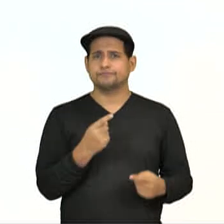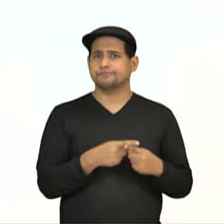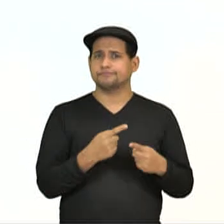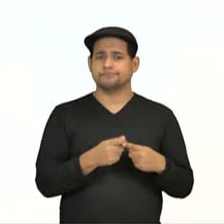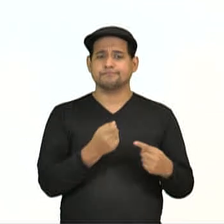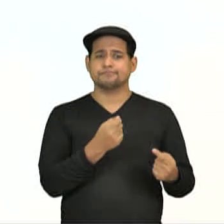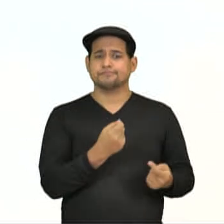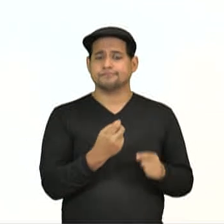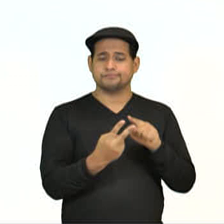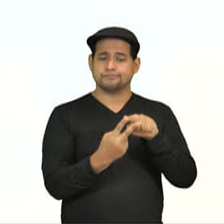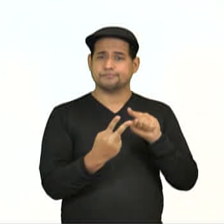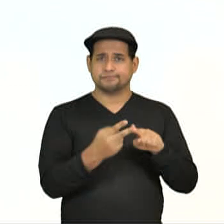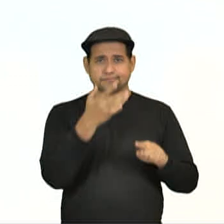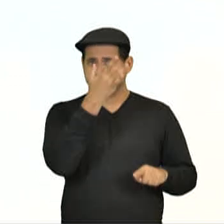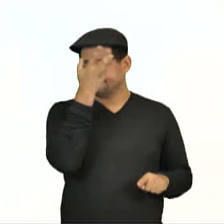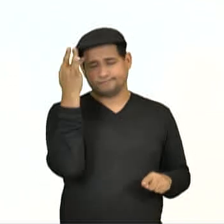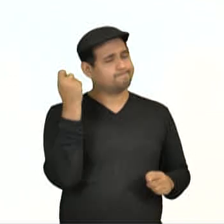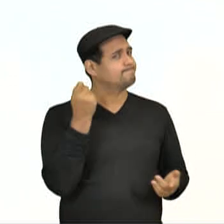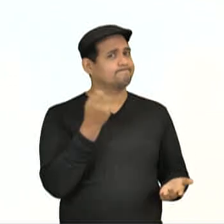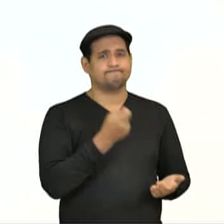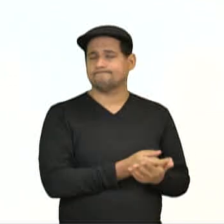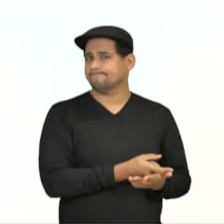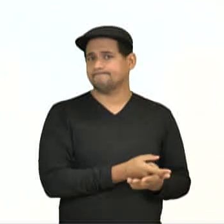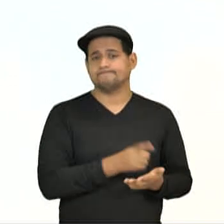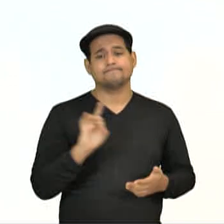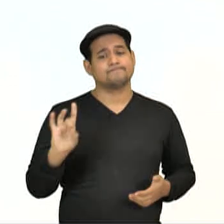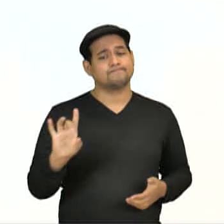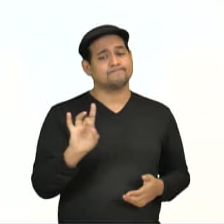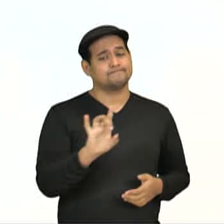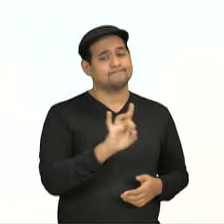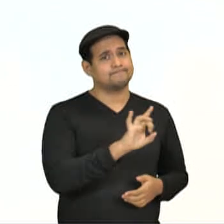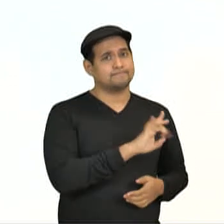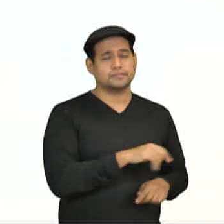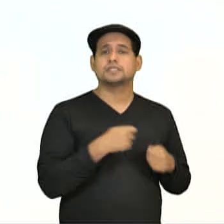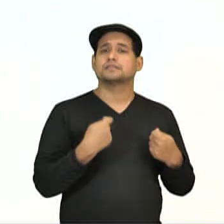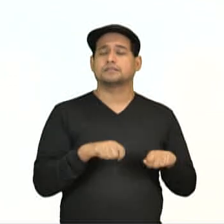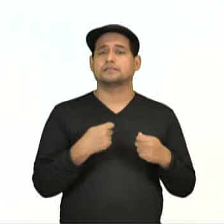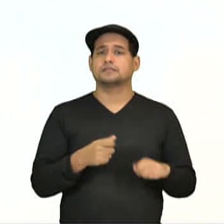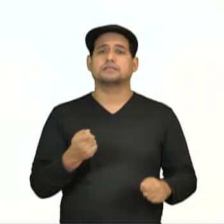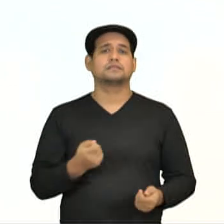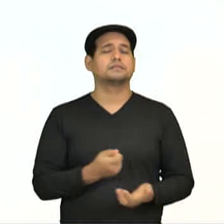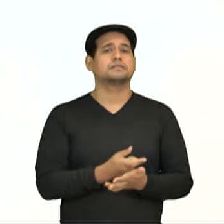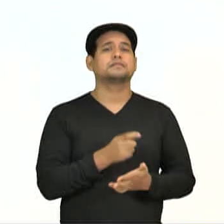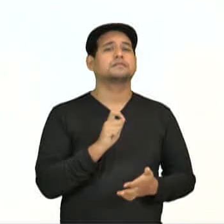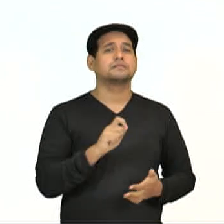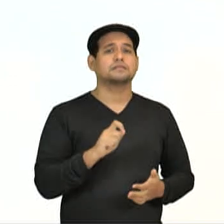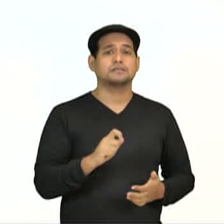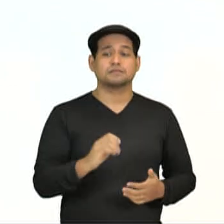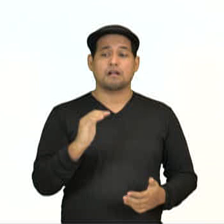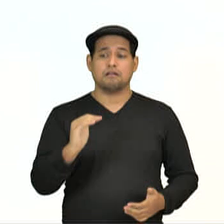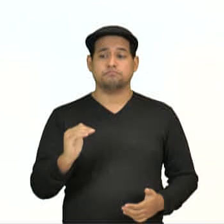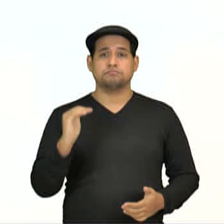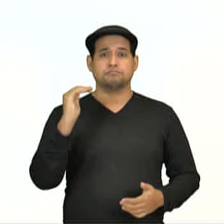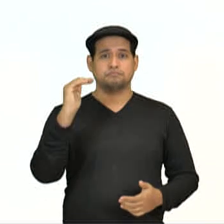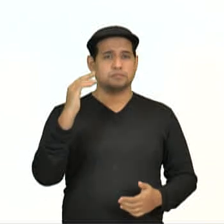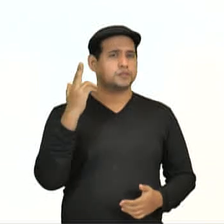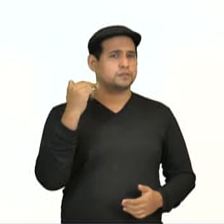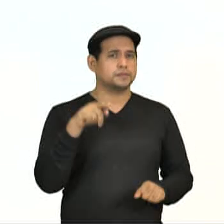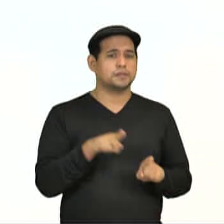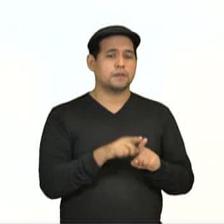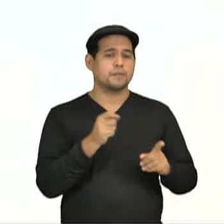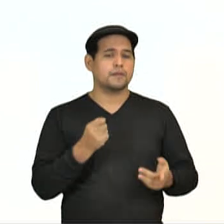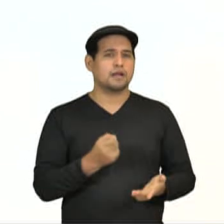de 2 condôminos, cada um dos demais foi obrigado a pagar, além da sua cota normal,